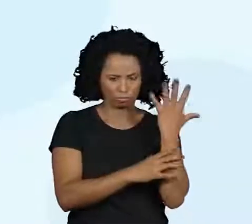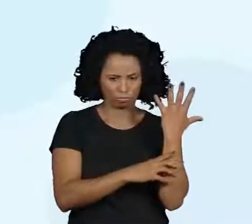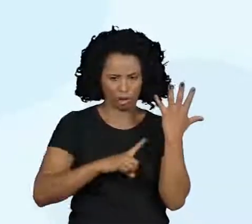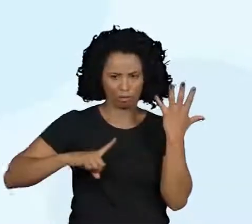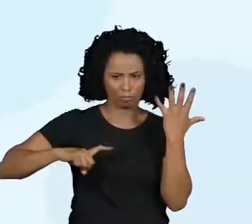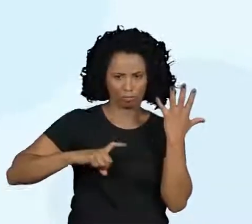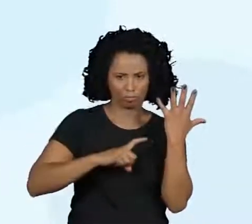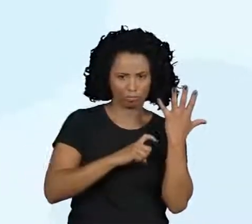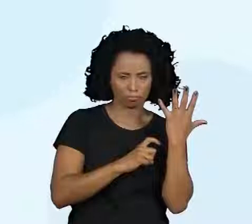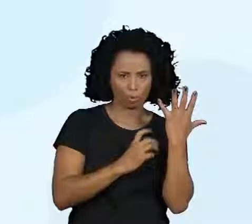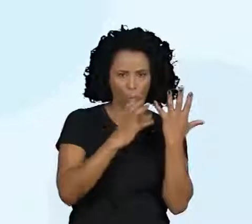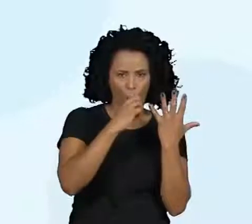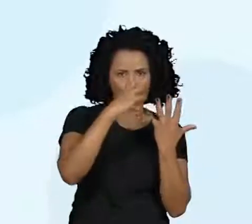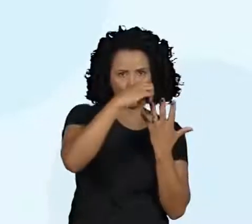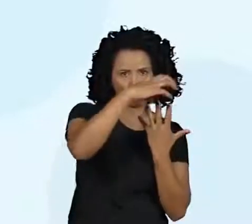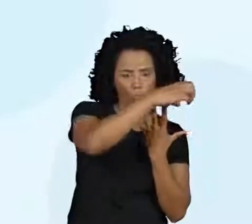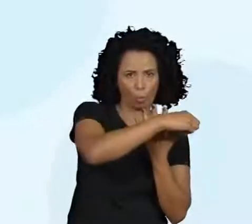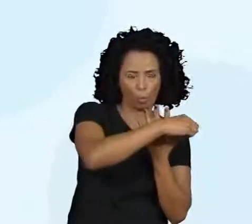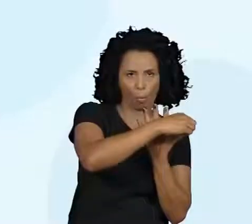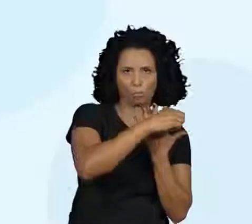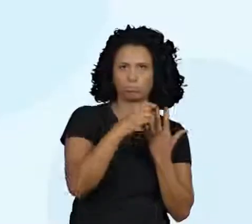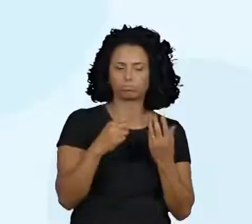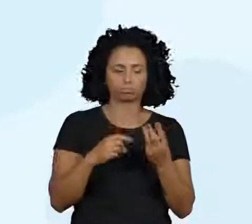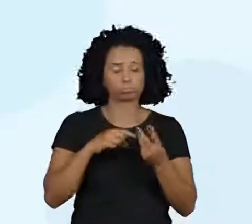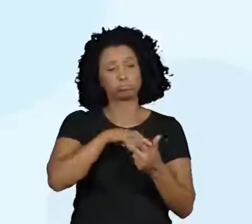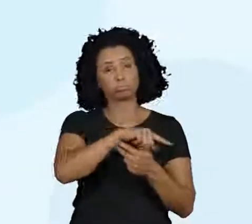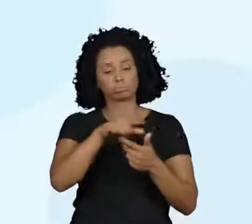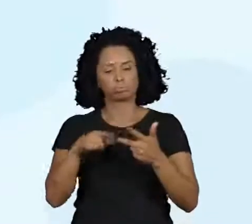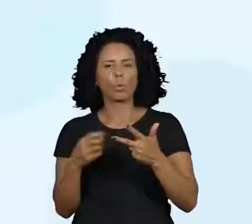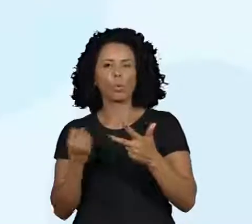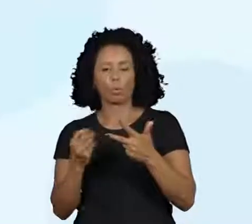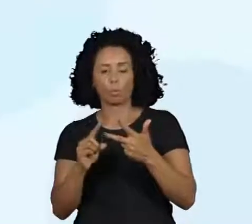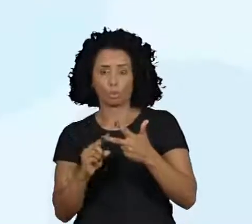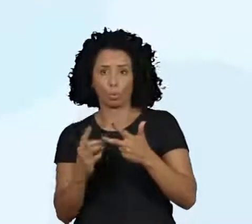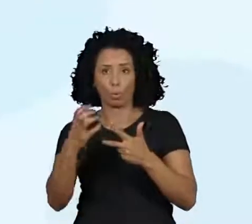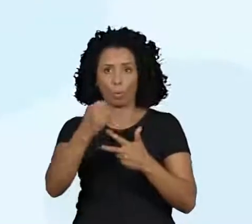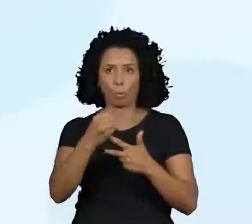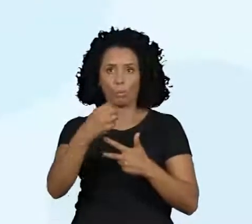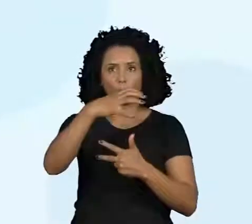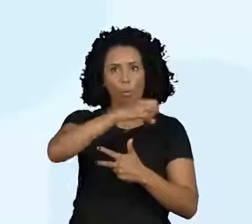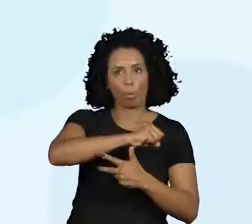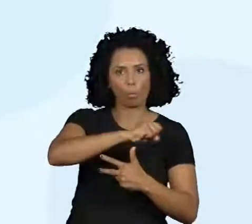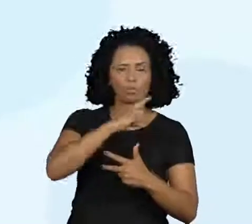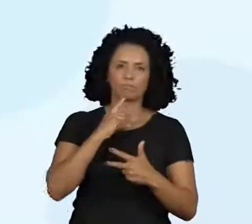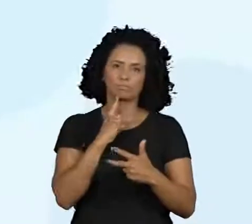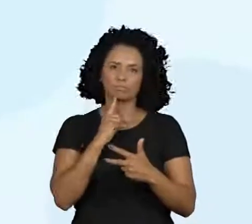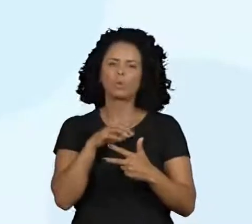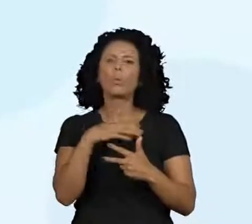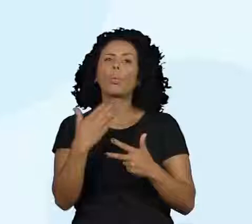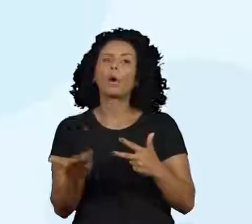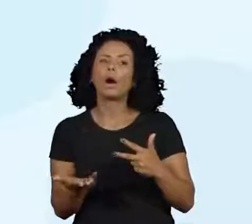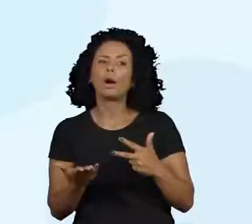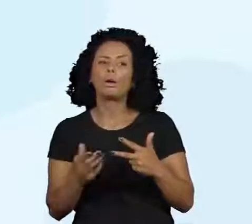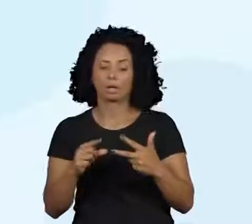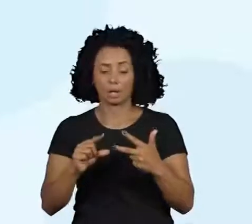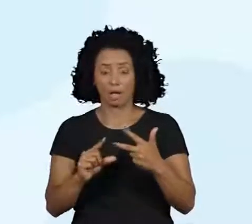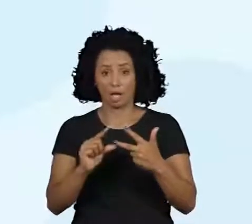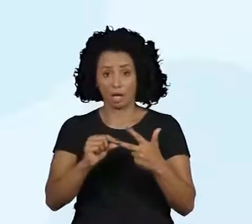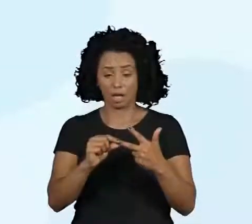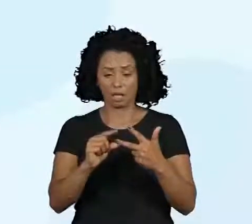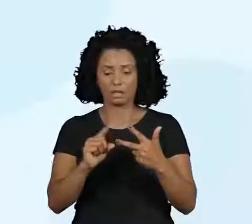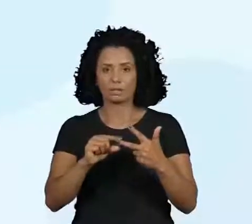primário, secundário ou terciário, dependendo da posição que ele ocupa na cadeia